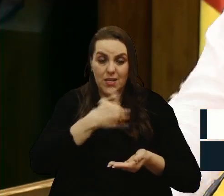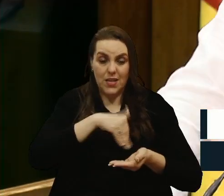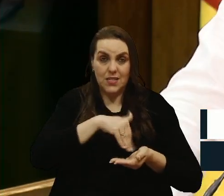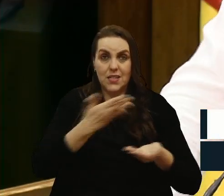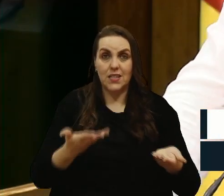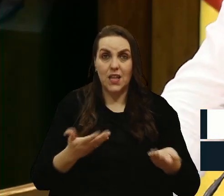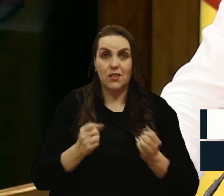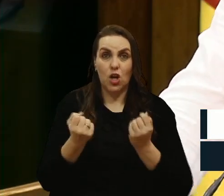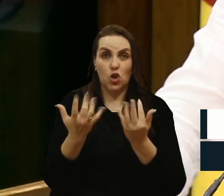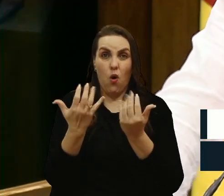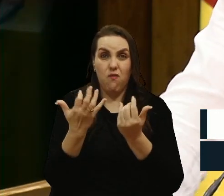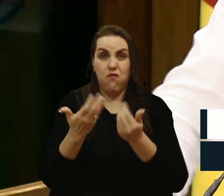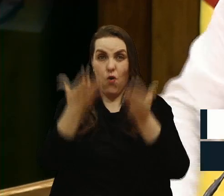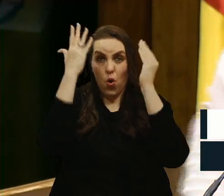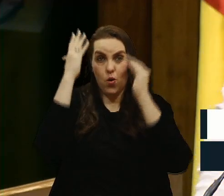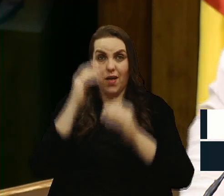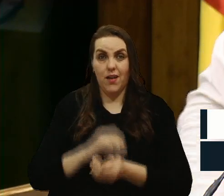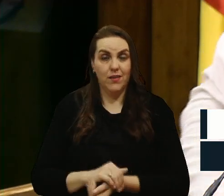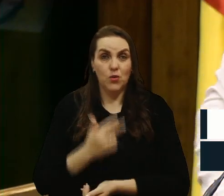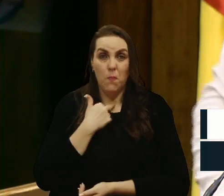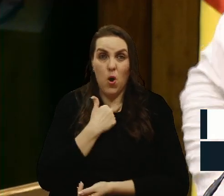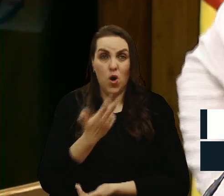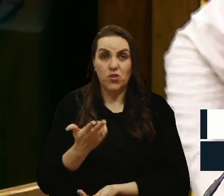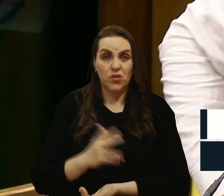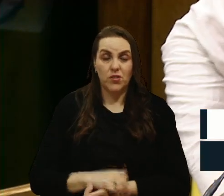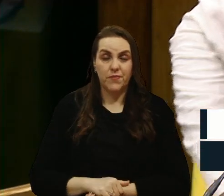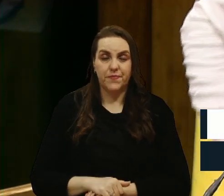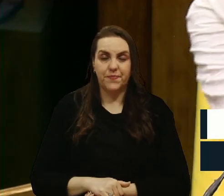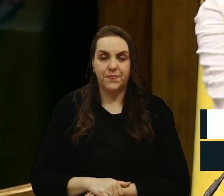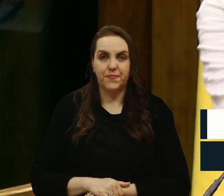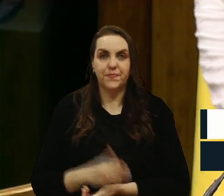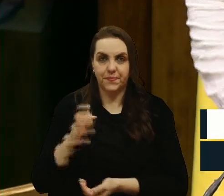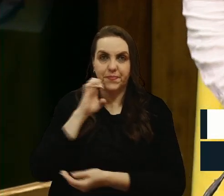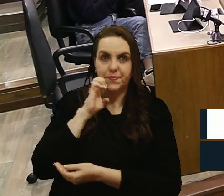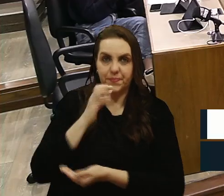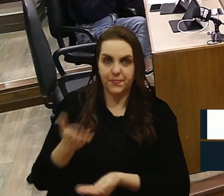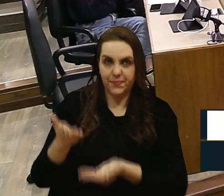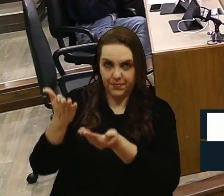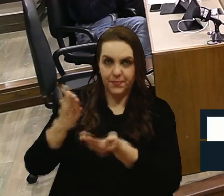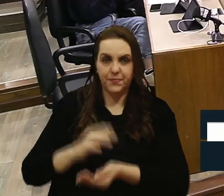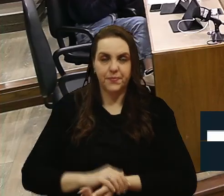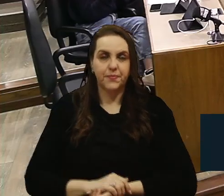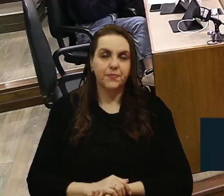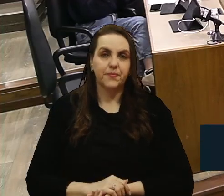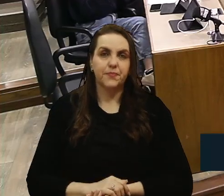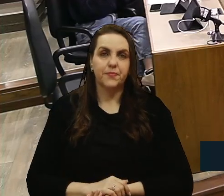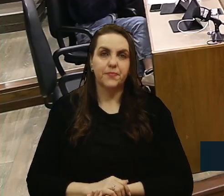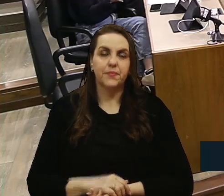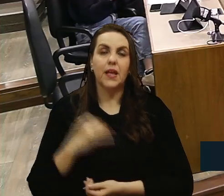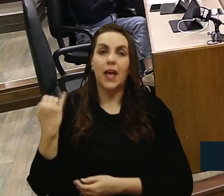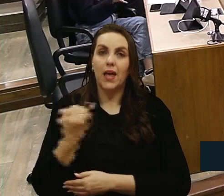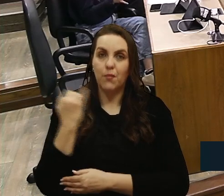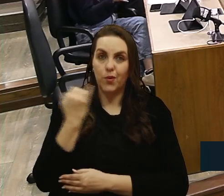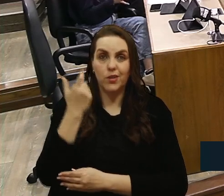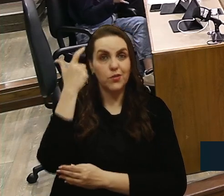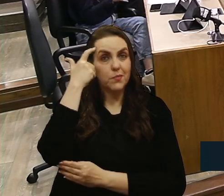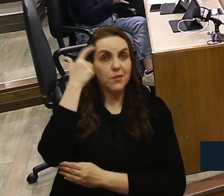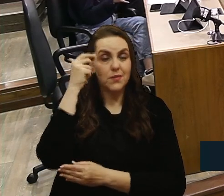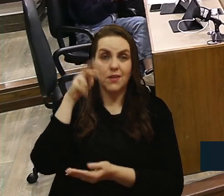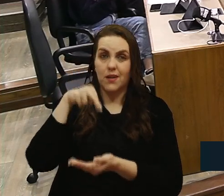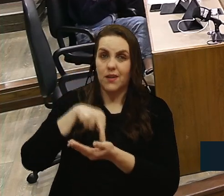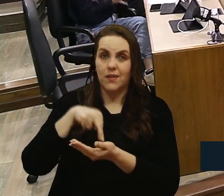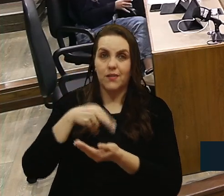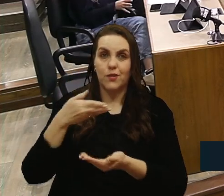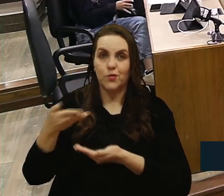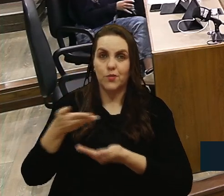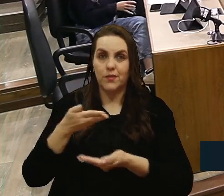fogo lá na frente, vereadora Estela. Eu acho que é importante nós pensarmos a realidade do